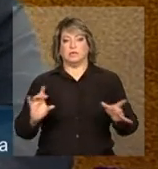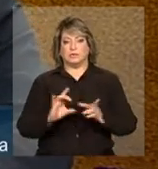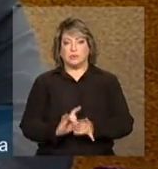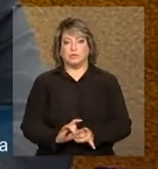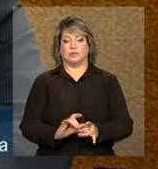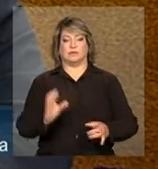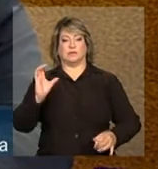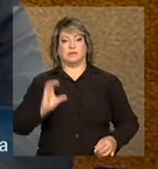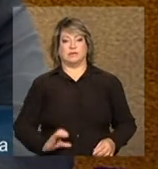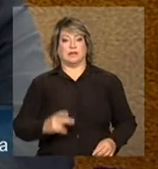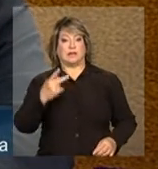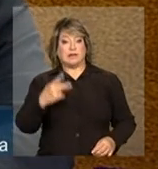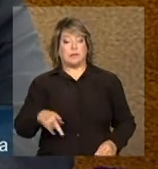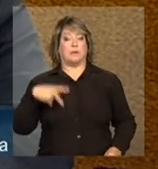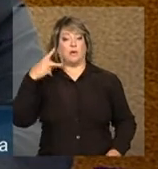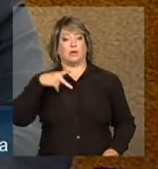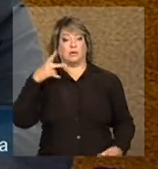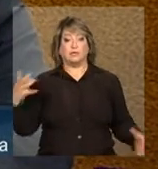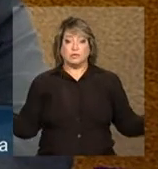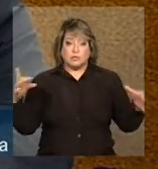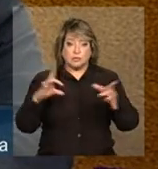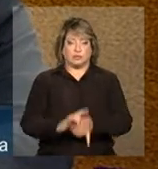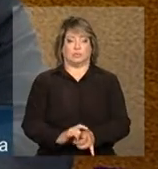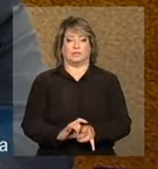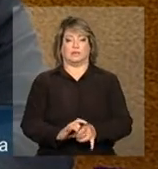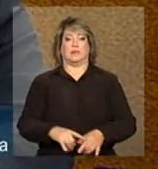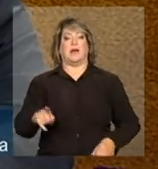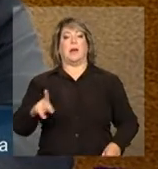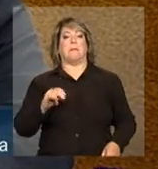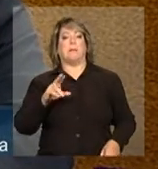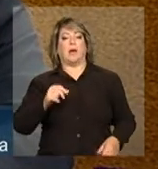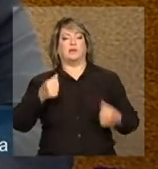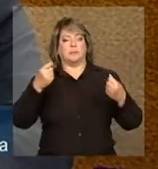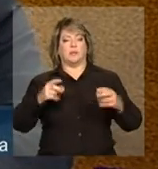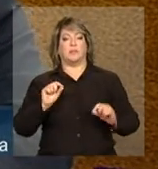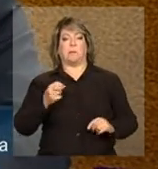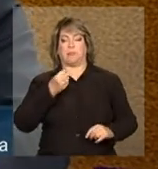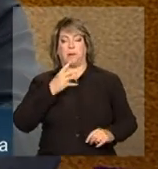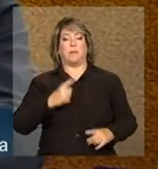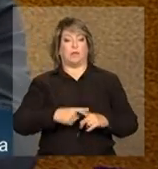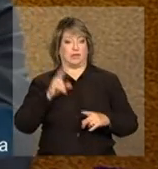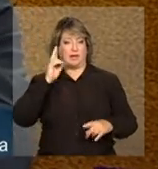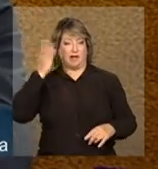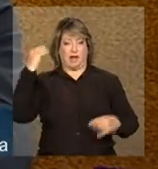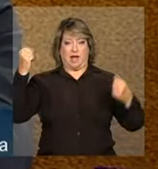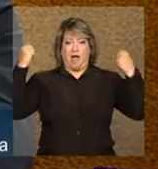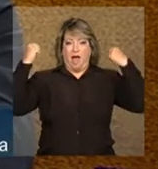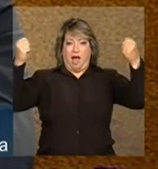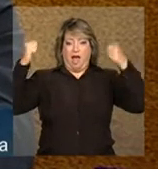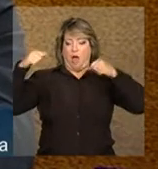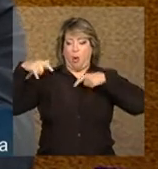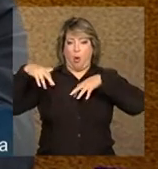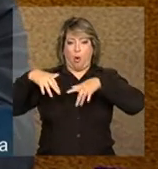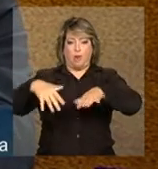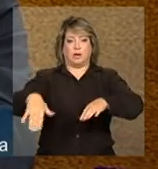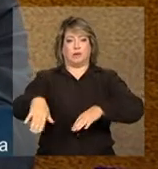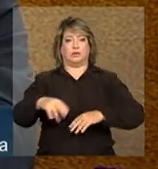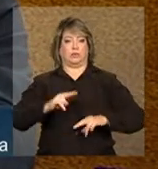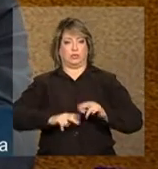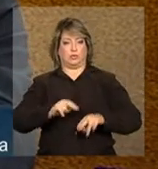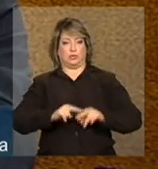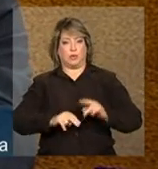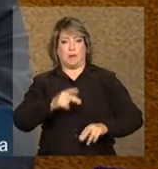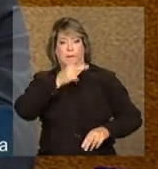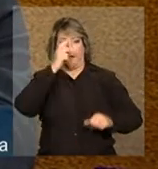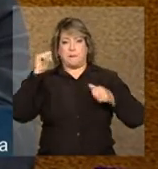cidadão na política. Acho que o Paulo tocou bem no assunto. As manifestações que a gente viu ao longo do mês de junho